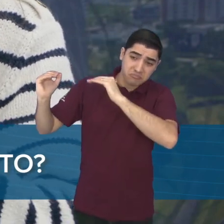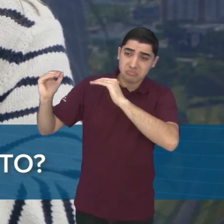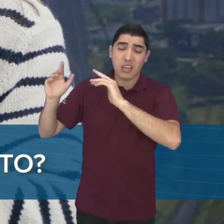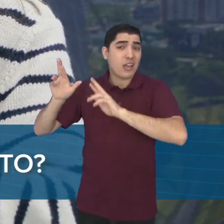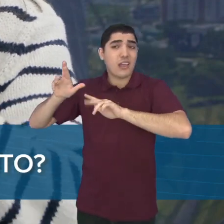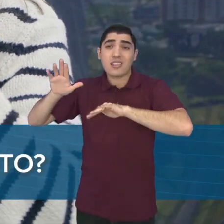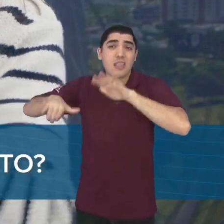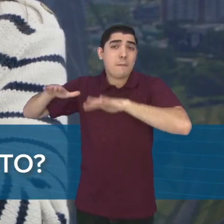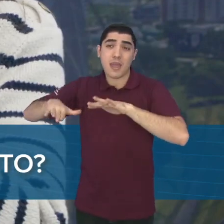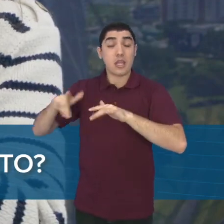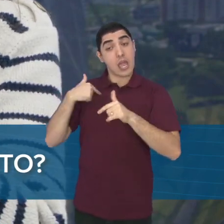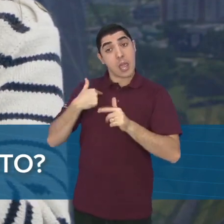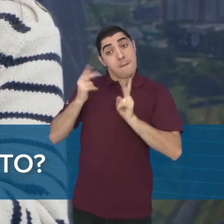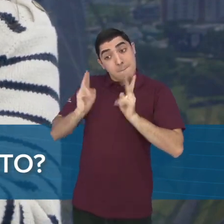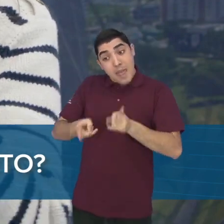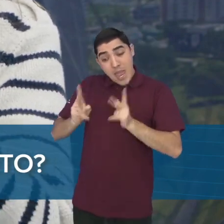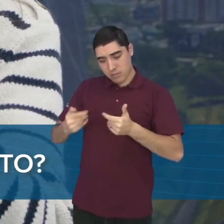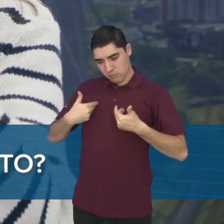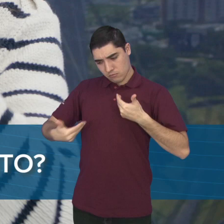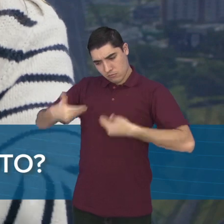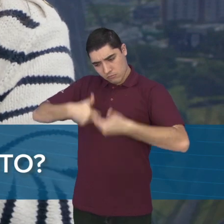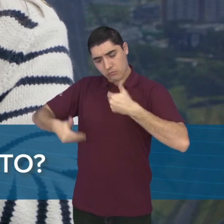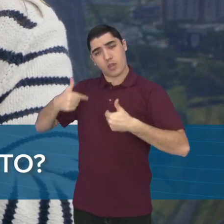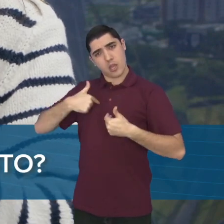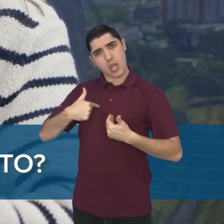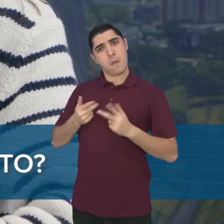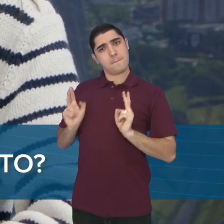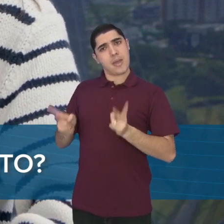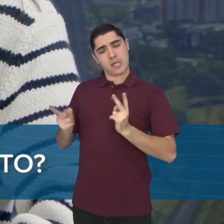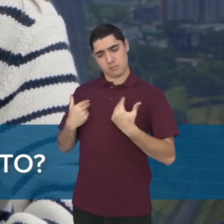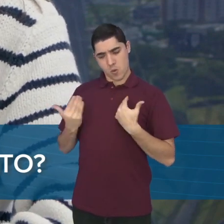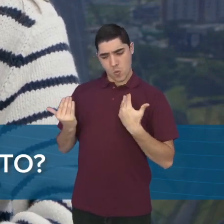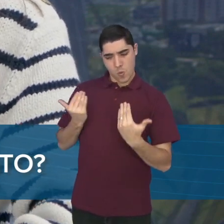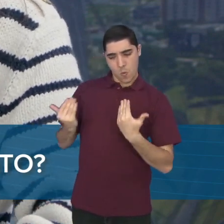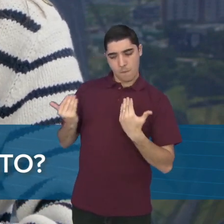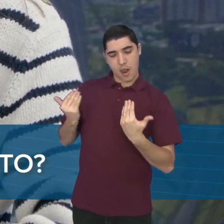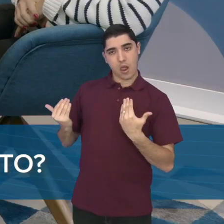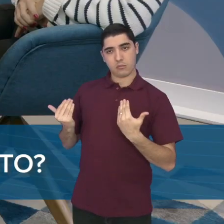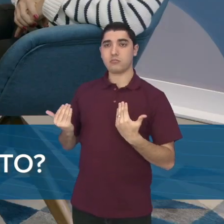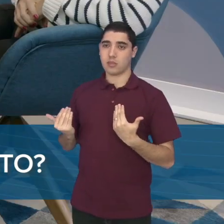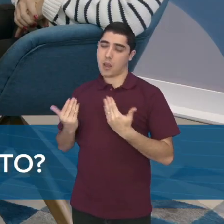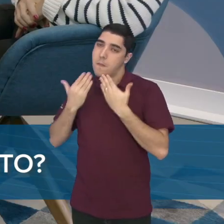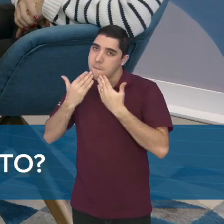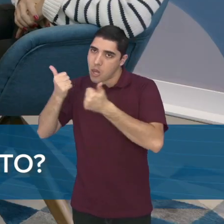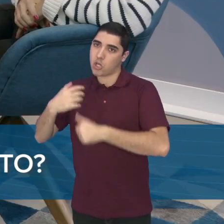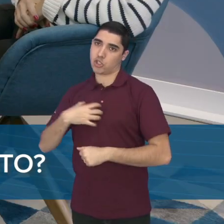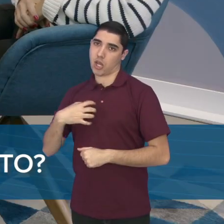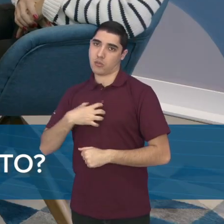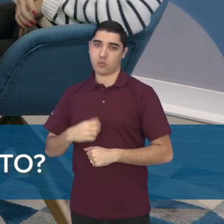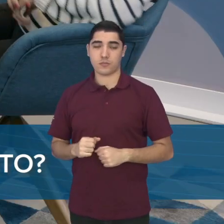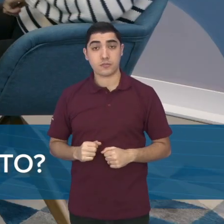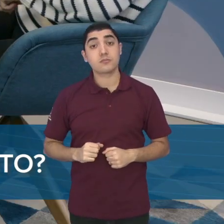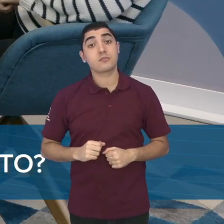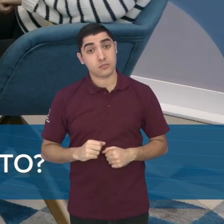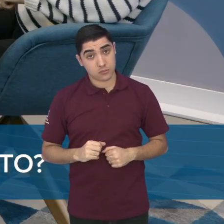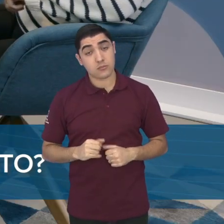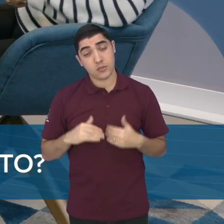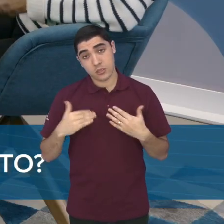né? Então, é comigo, né? Eu me comparo comigo mesma. Acho que esse é o melhor caminho. E aí, nesse mundo que a gente